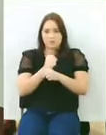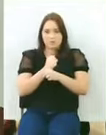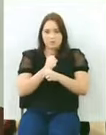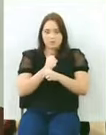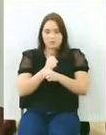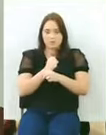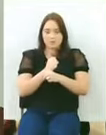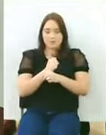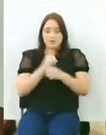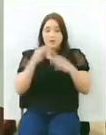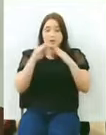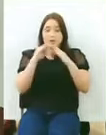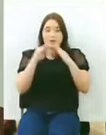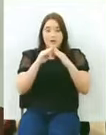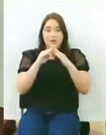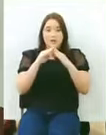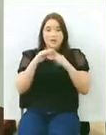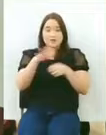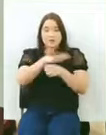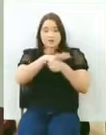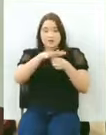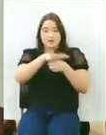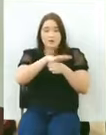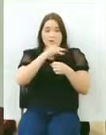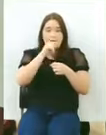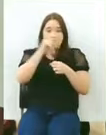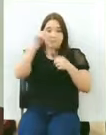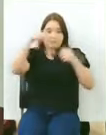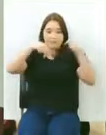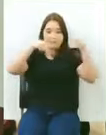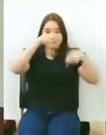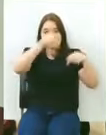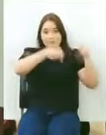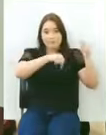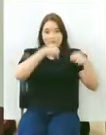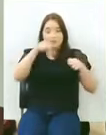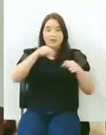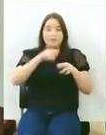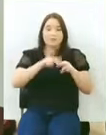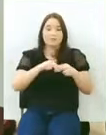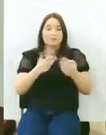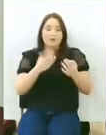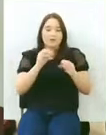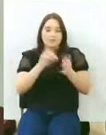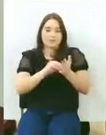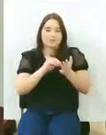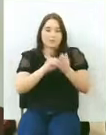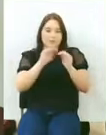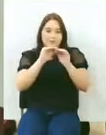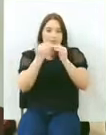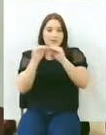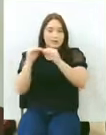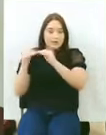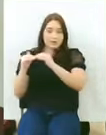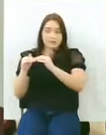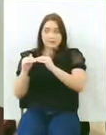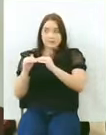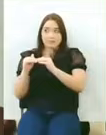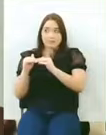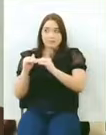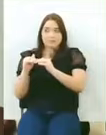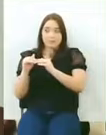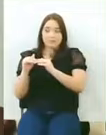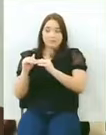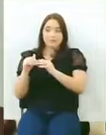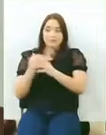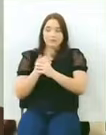5 anos, e a igreja e a casa estava toda cheia de infiltração porque não tinha terminado a casa. Mas eles